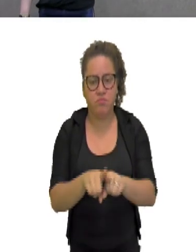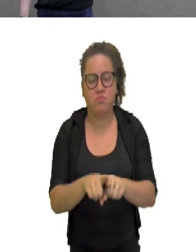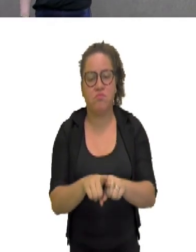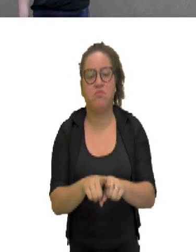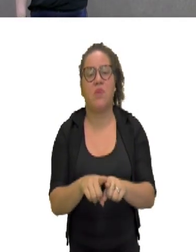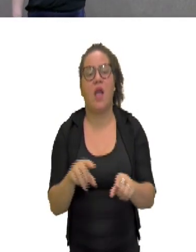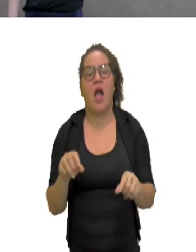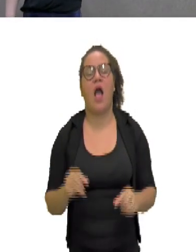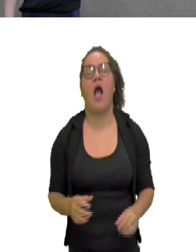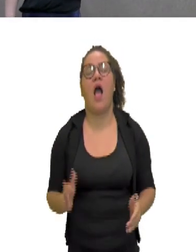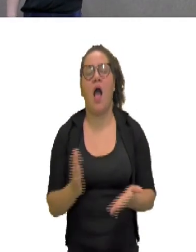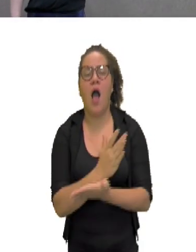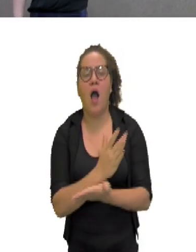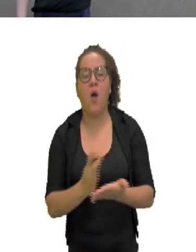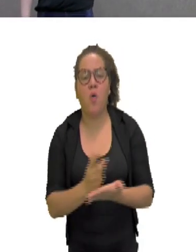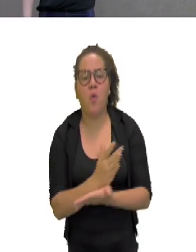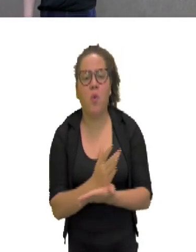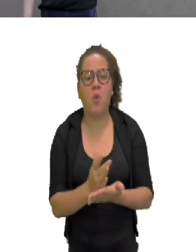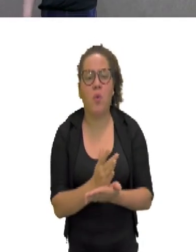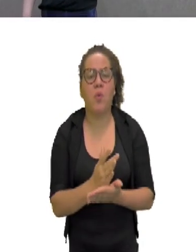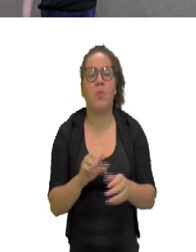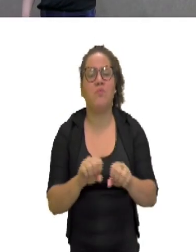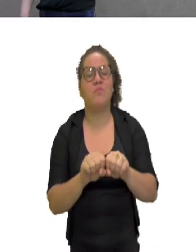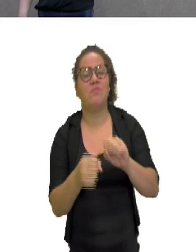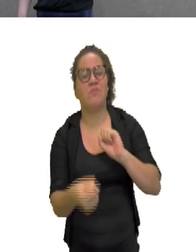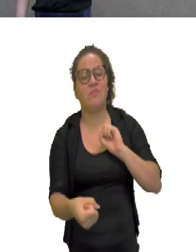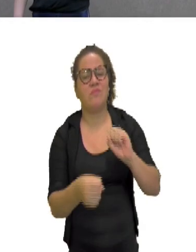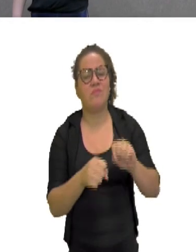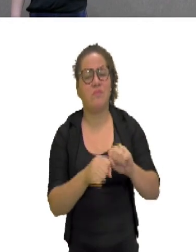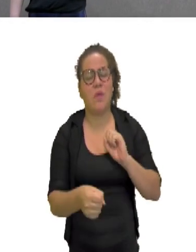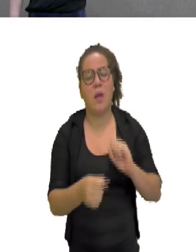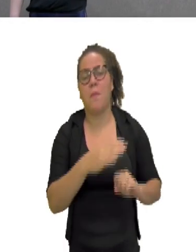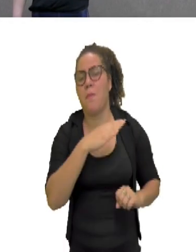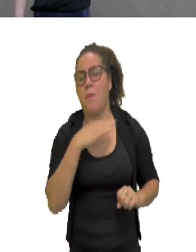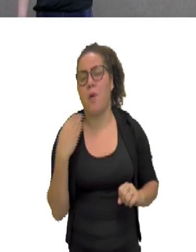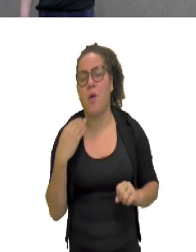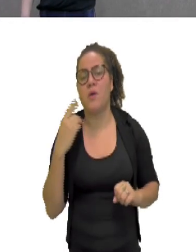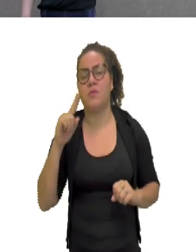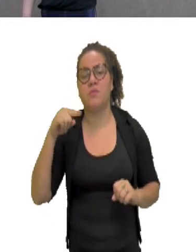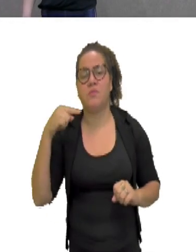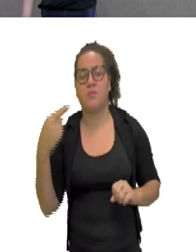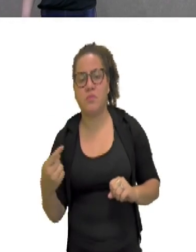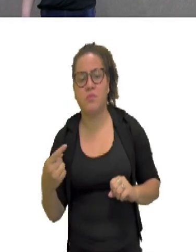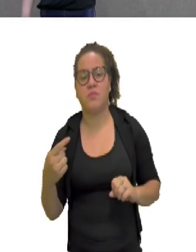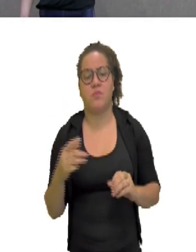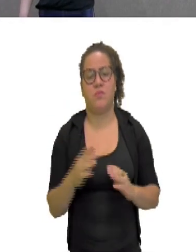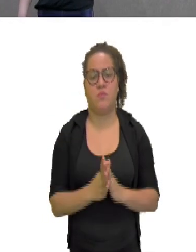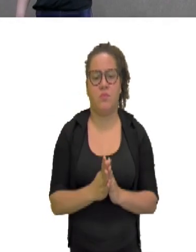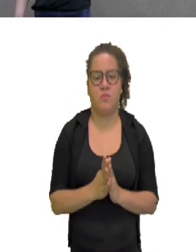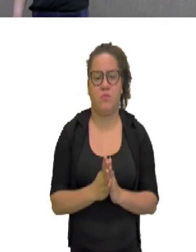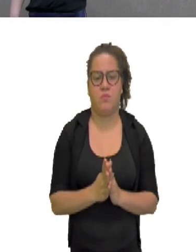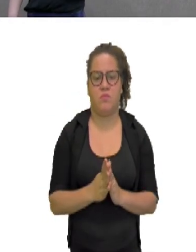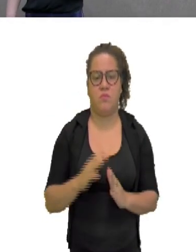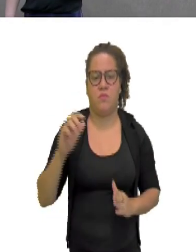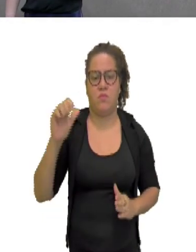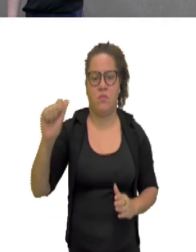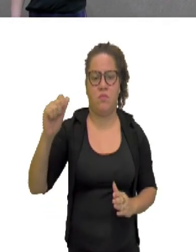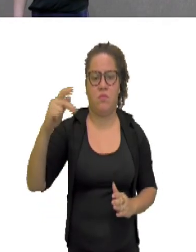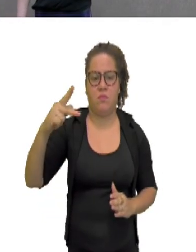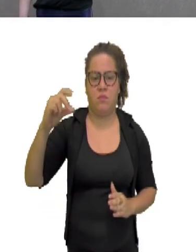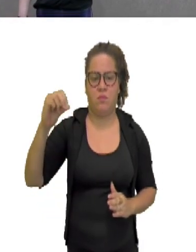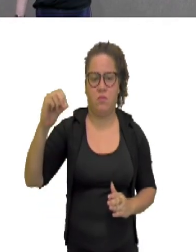algum tipo de infecção, ela se autodestrói por um processo chamado